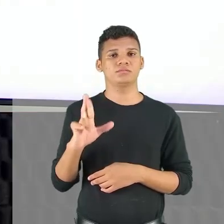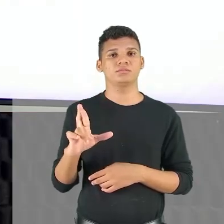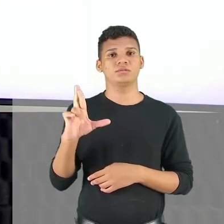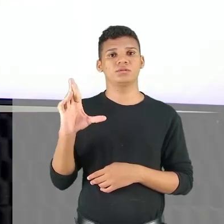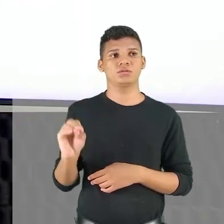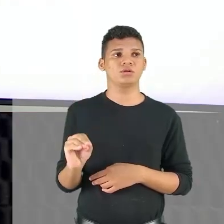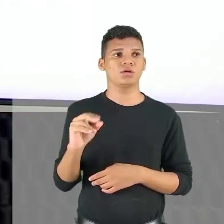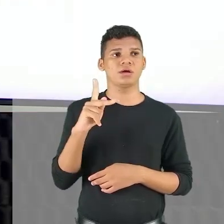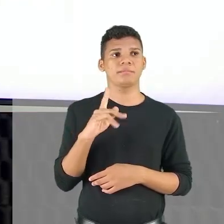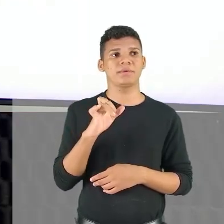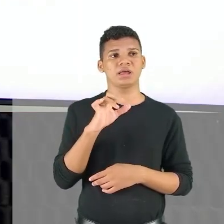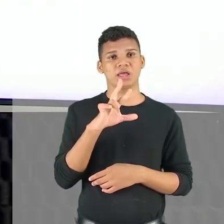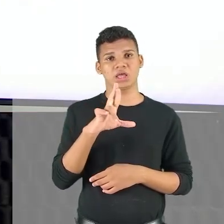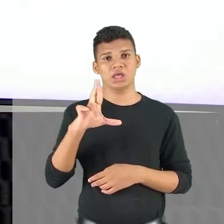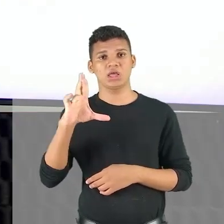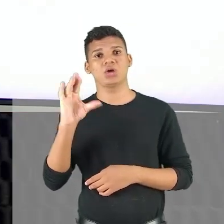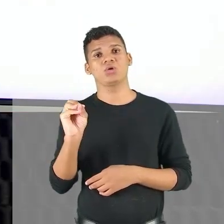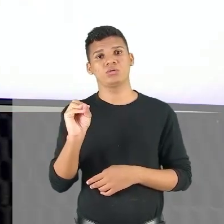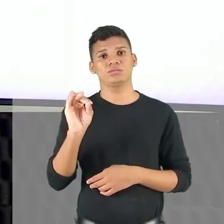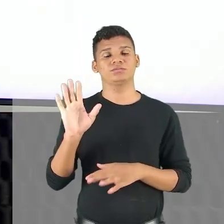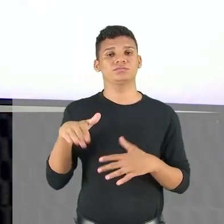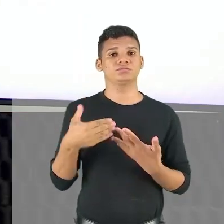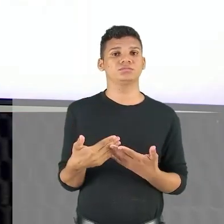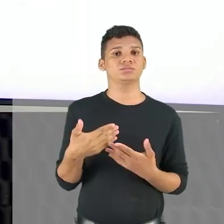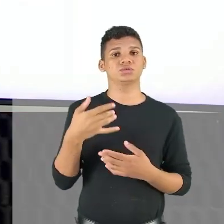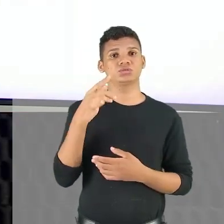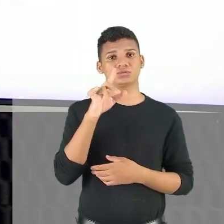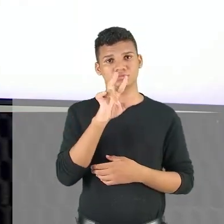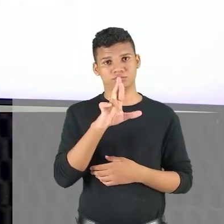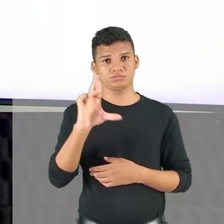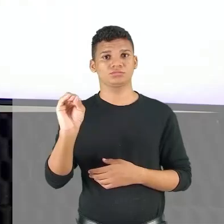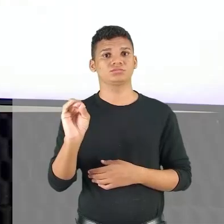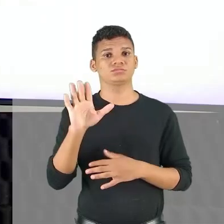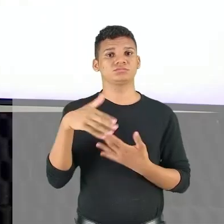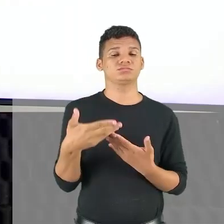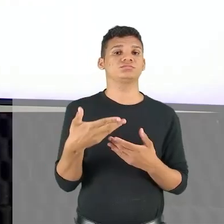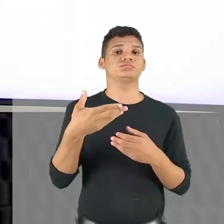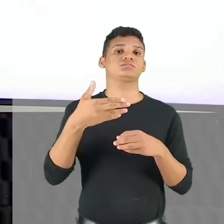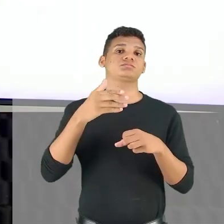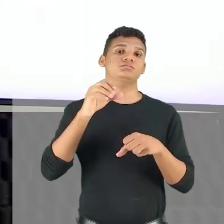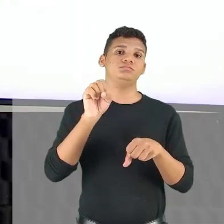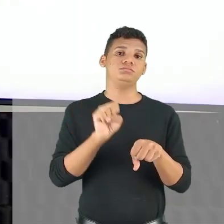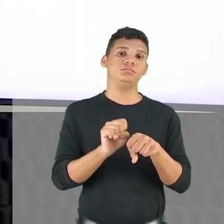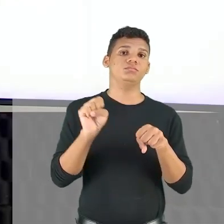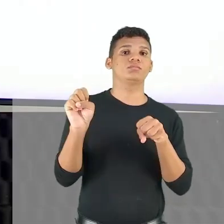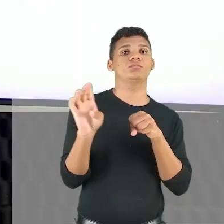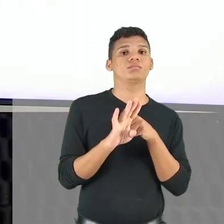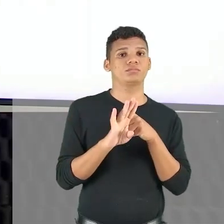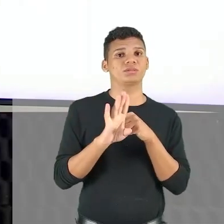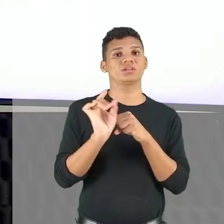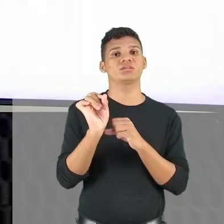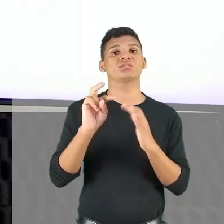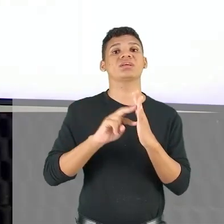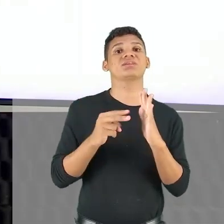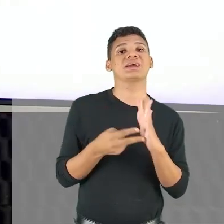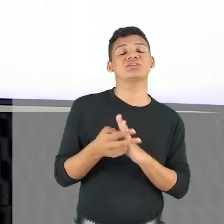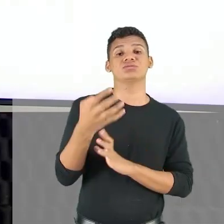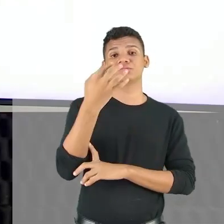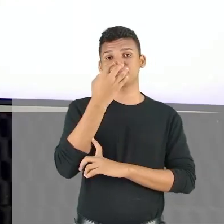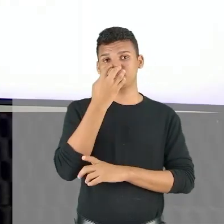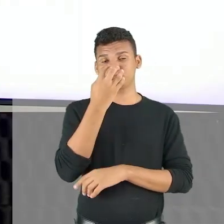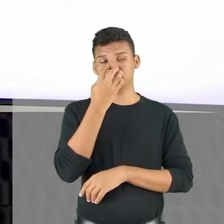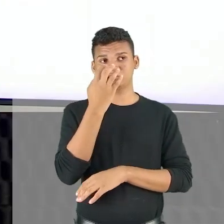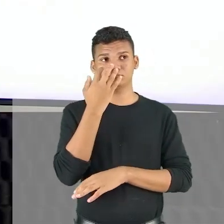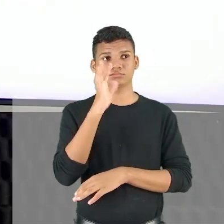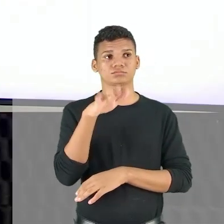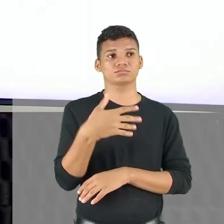P-E-R-R-O. Ou seja, esta palavra com dois R's, ela é um substantivo e significa cachorro, tá? Essa